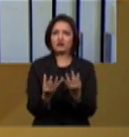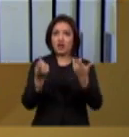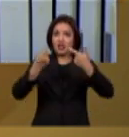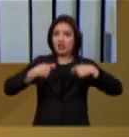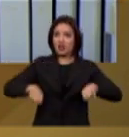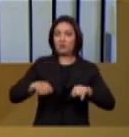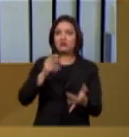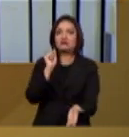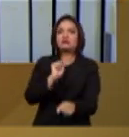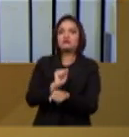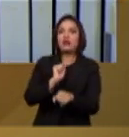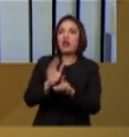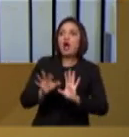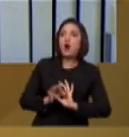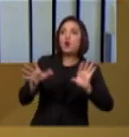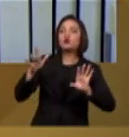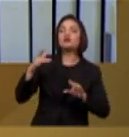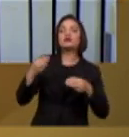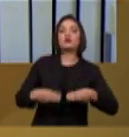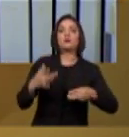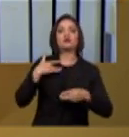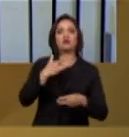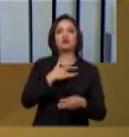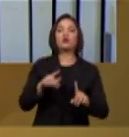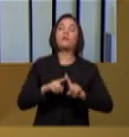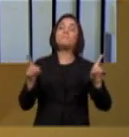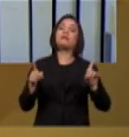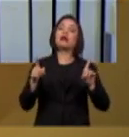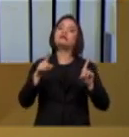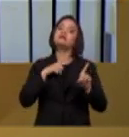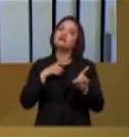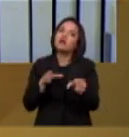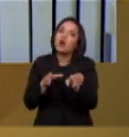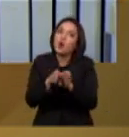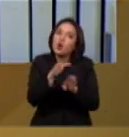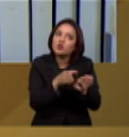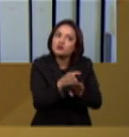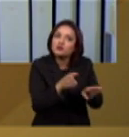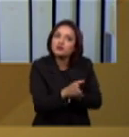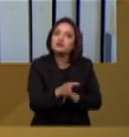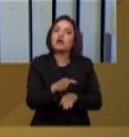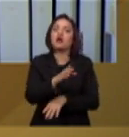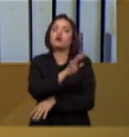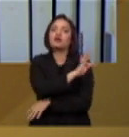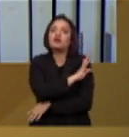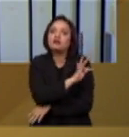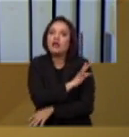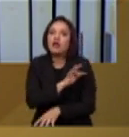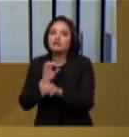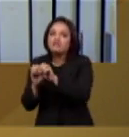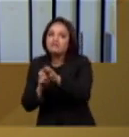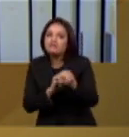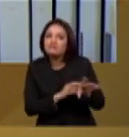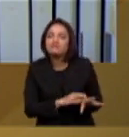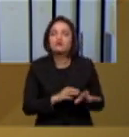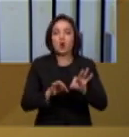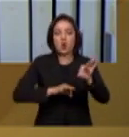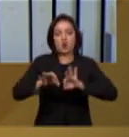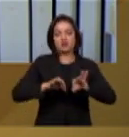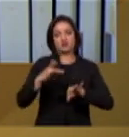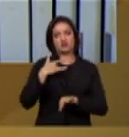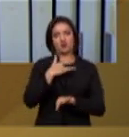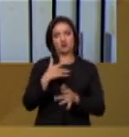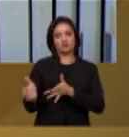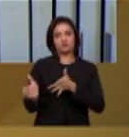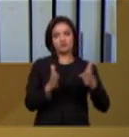sempre com fundamentos em orientações técnicas de organizações da saúde. Declaração de que os atos de